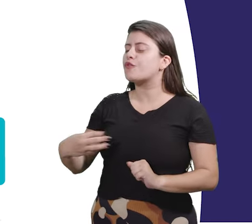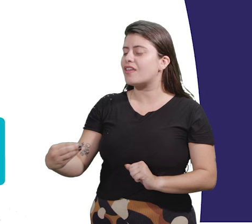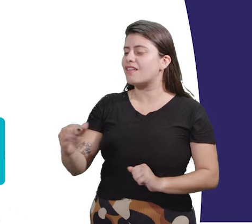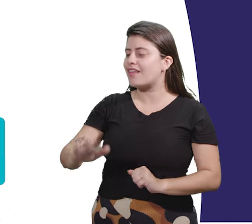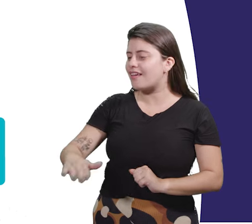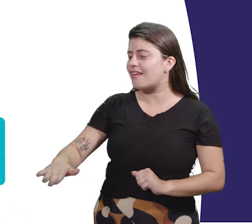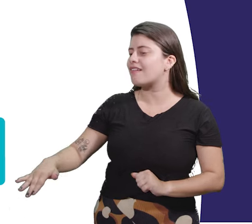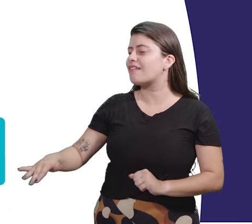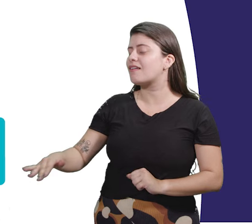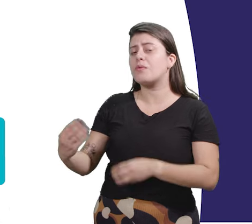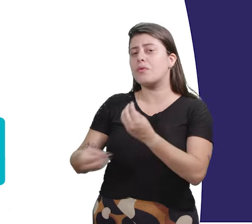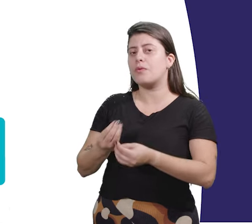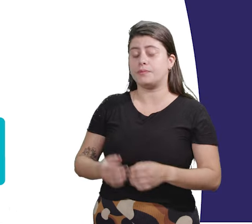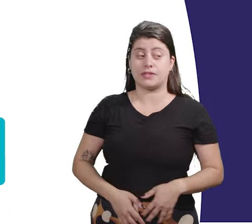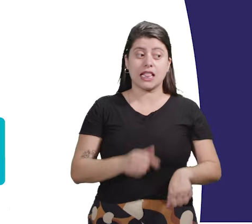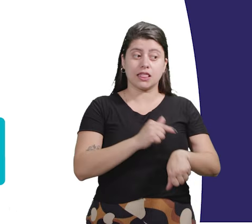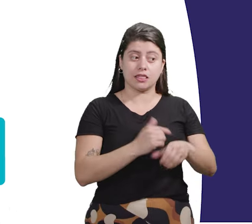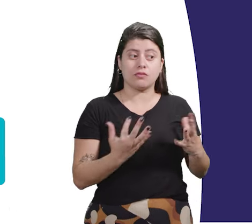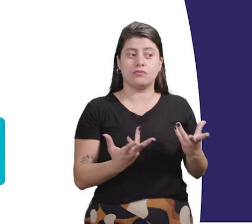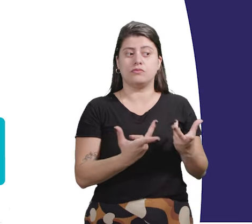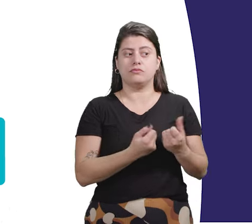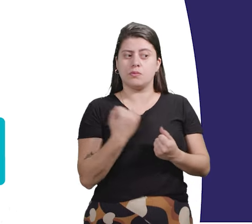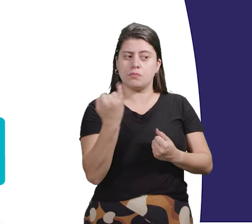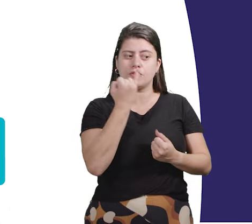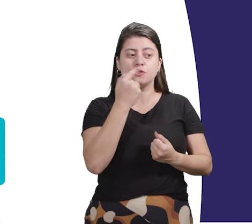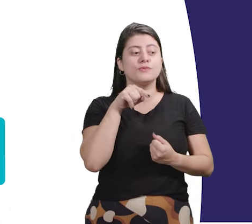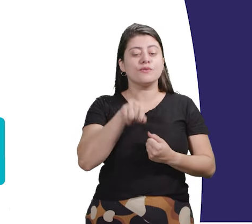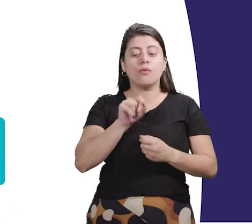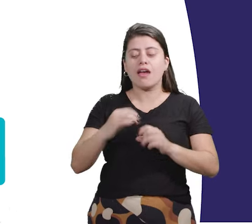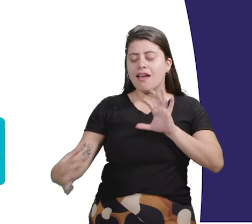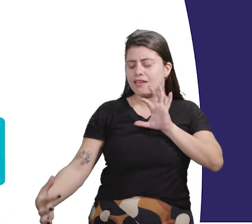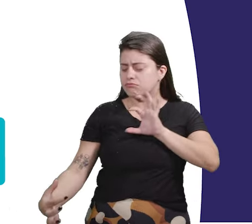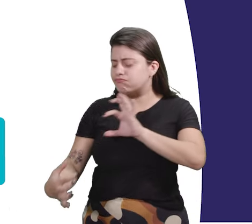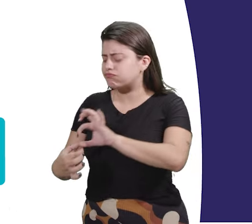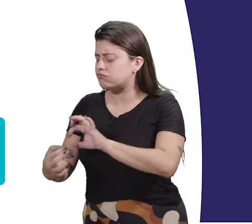ele é extremamente importante para você criar esse vínculo mesmo com a criança. E quando a gente